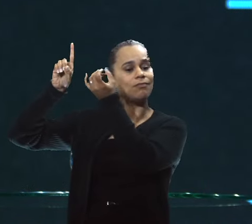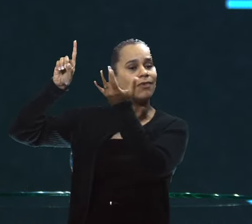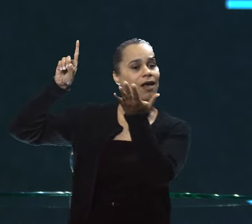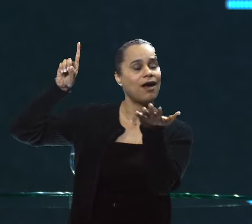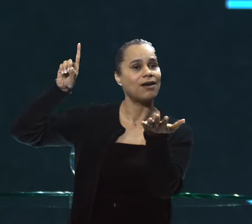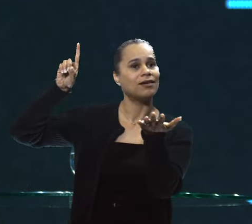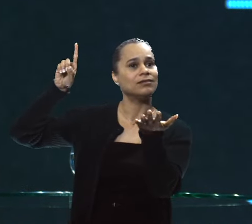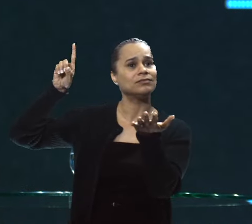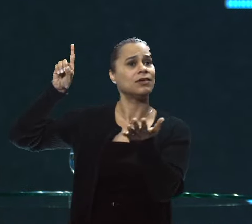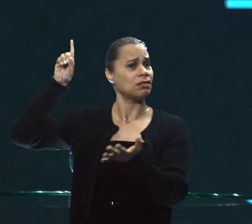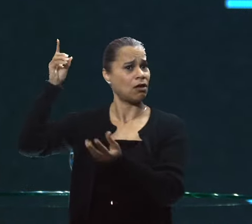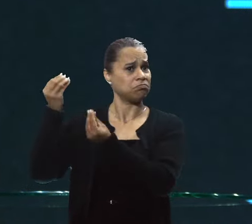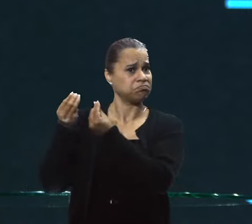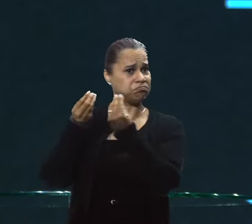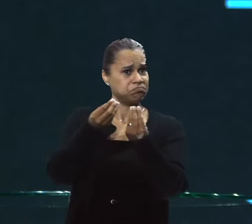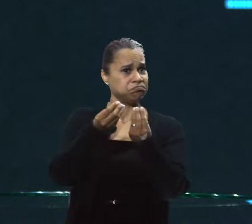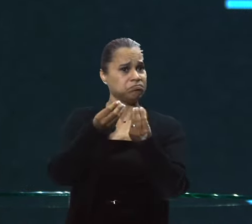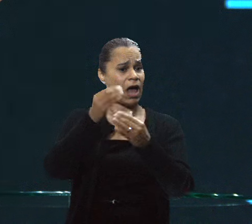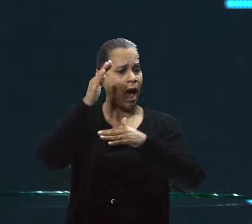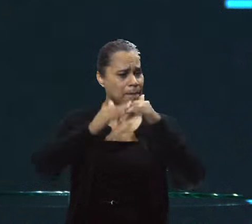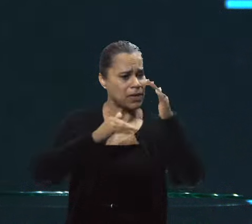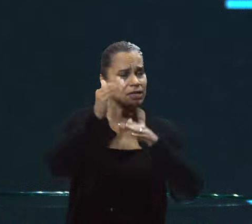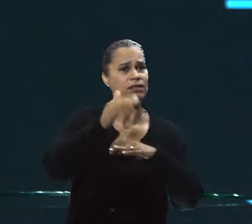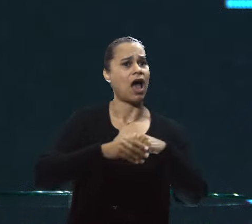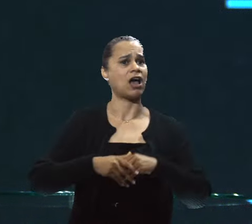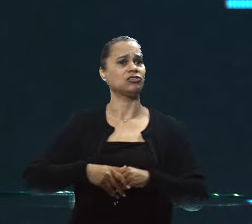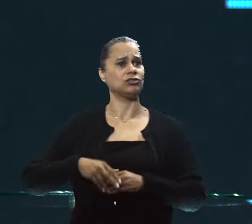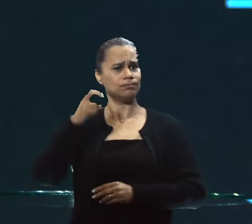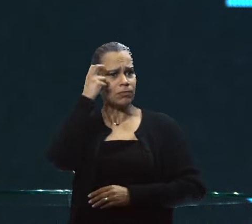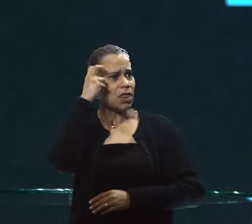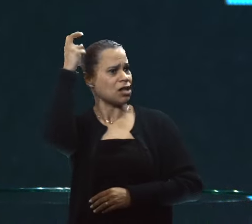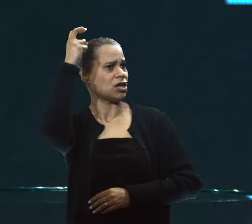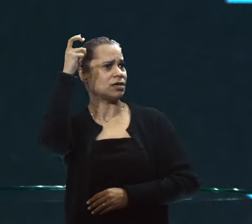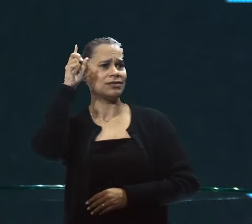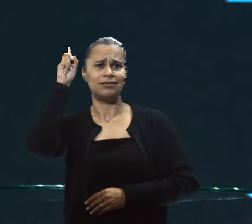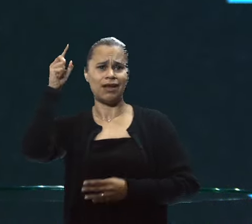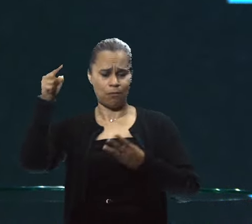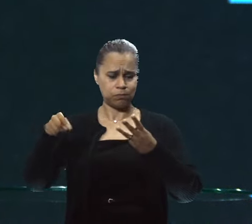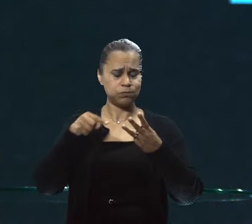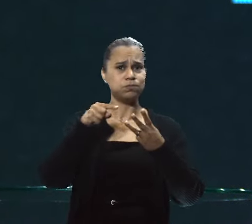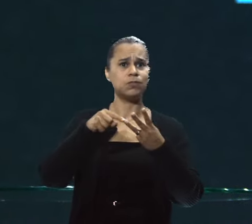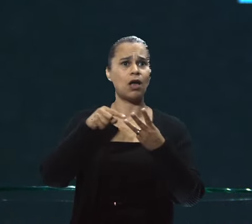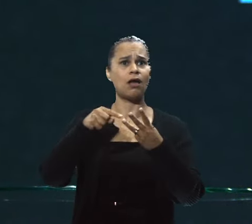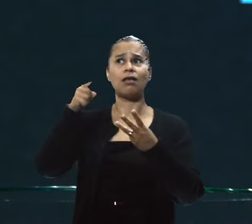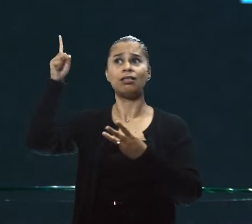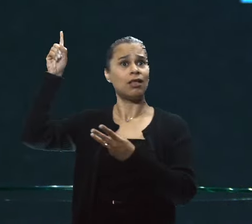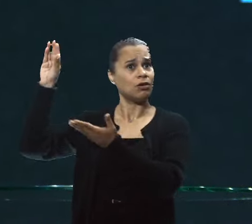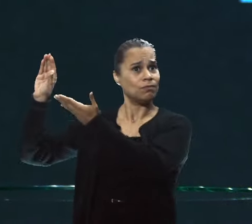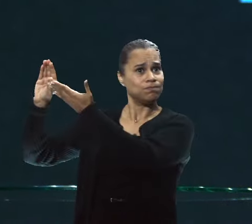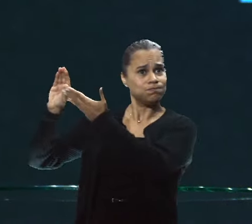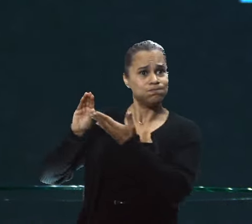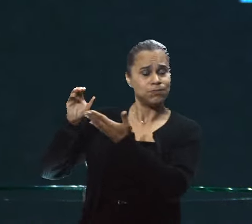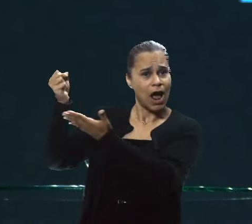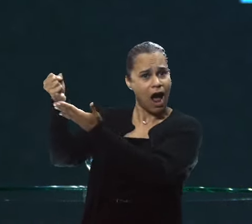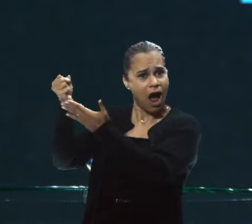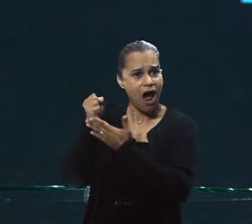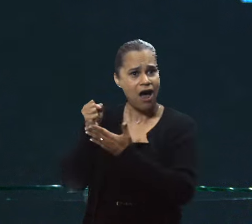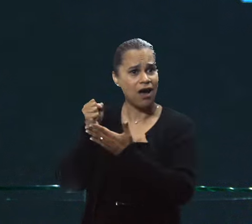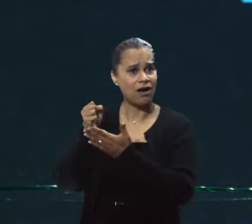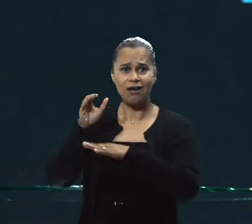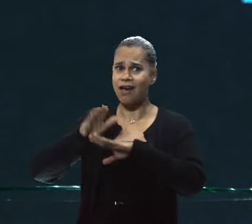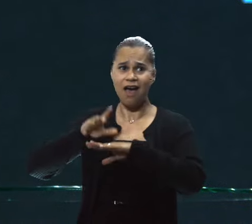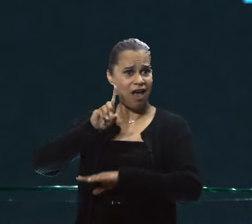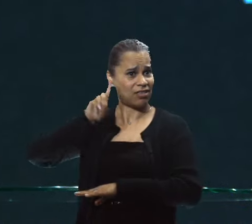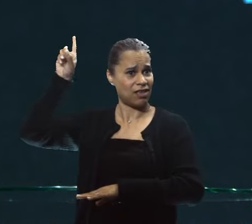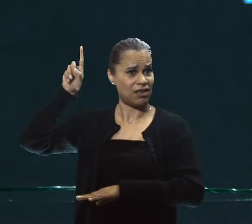habilidade para o homem? Quem te fez inteligente ou não? Quem dá recursos para as pessoas não é Deus. Você está se